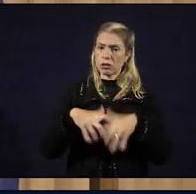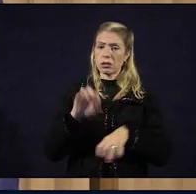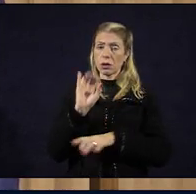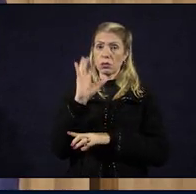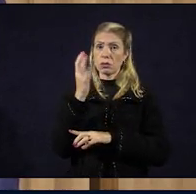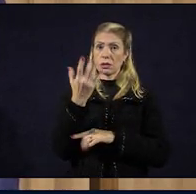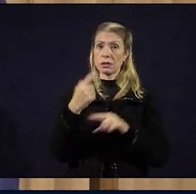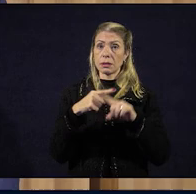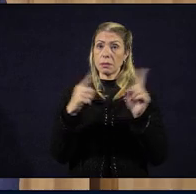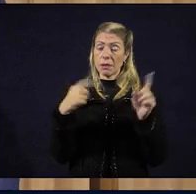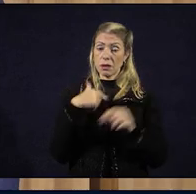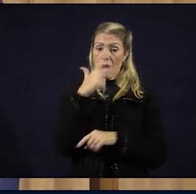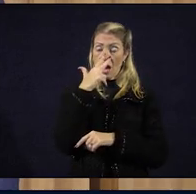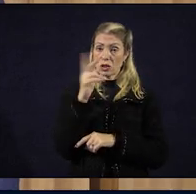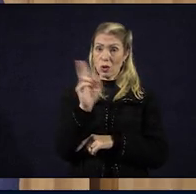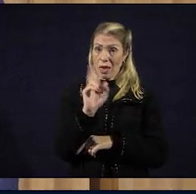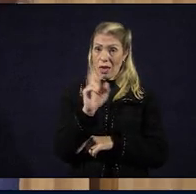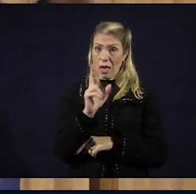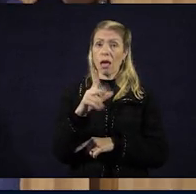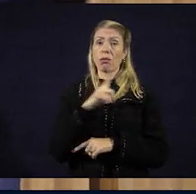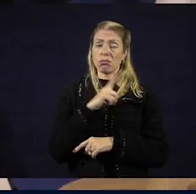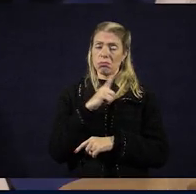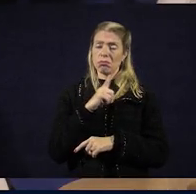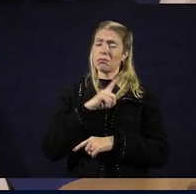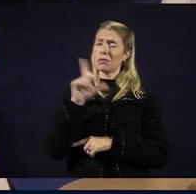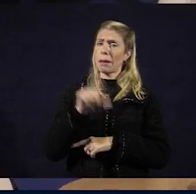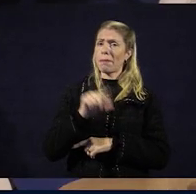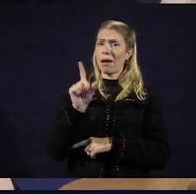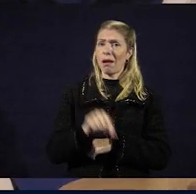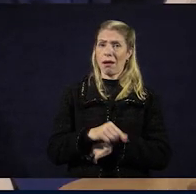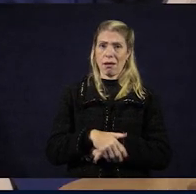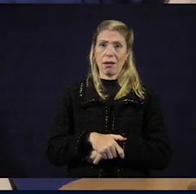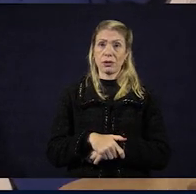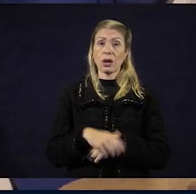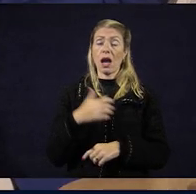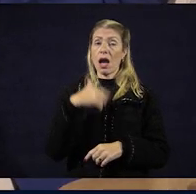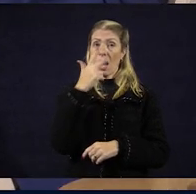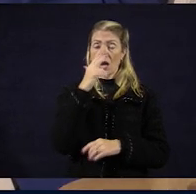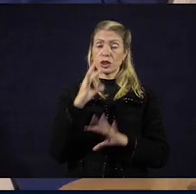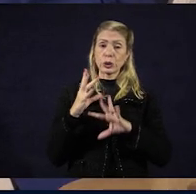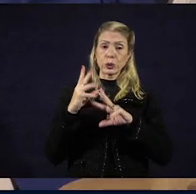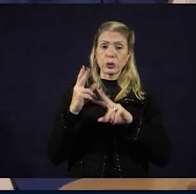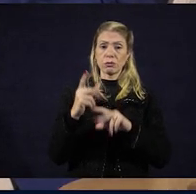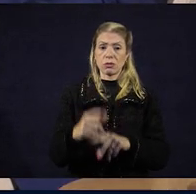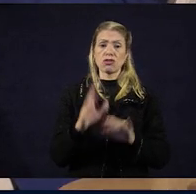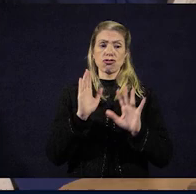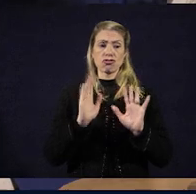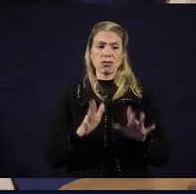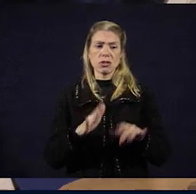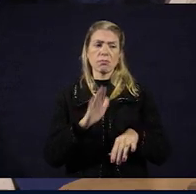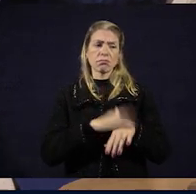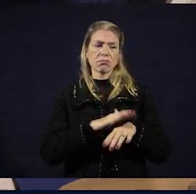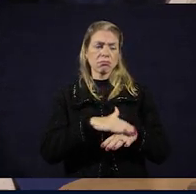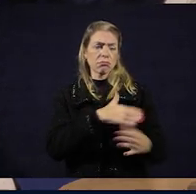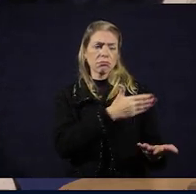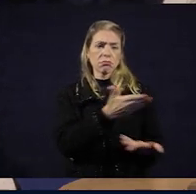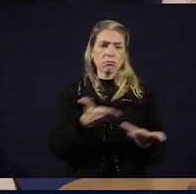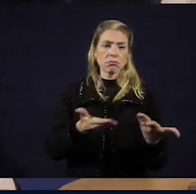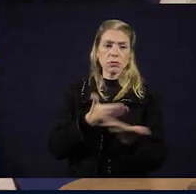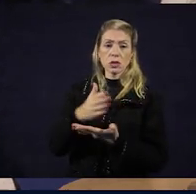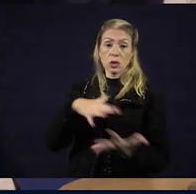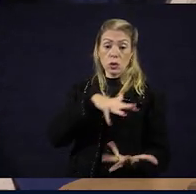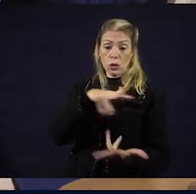que o real está barato né Acho que todos nós aqui voltamos a circular globalmente se você for